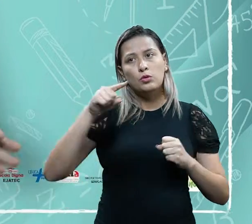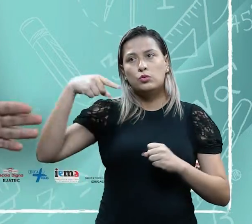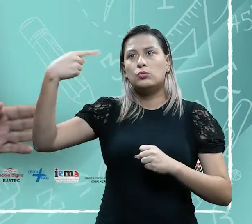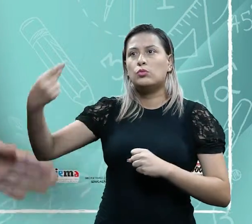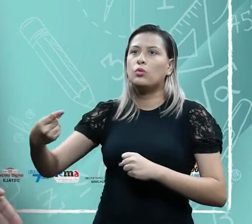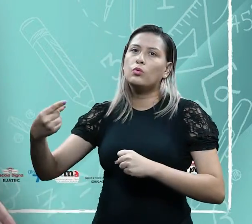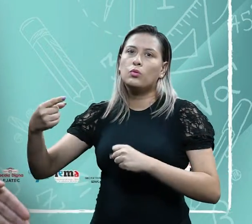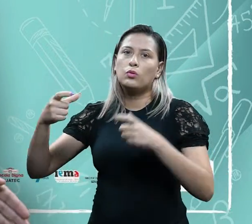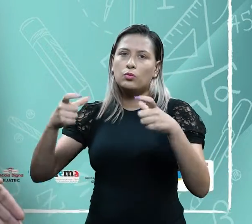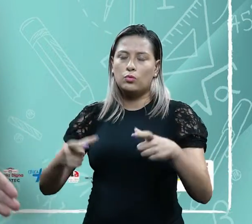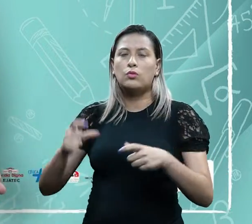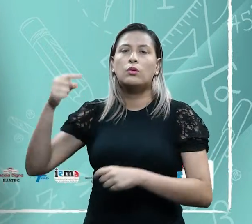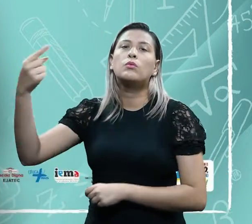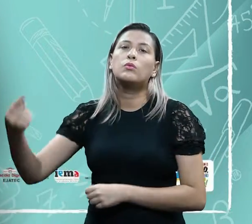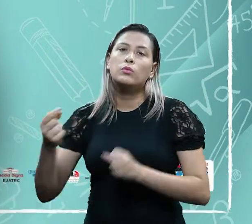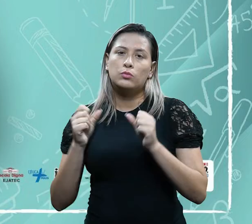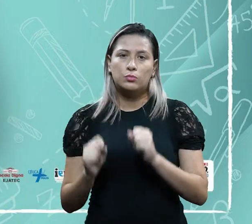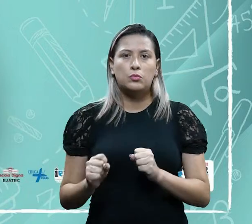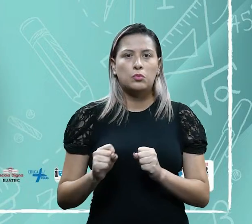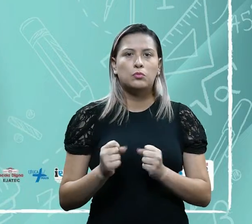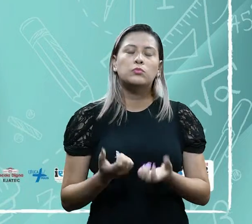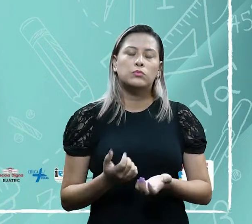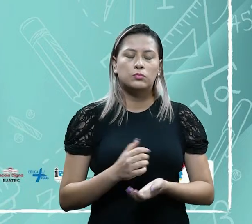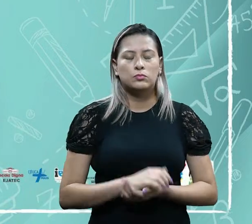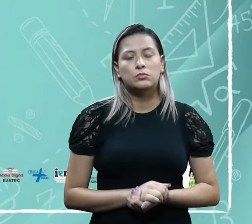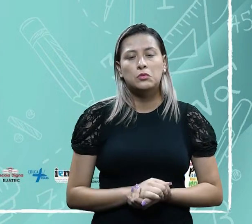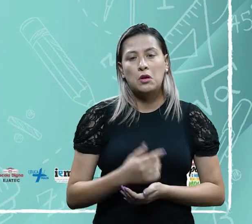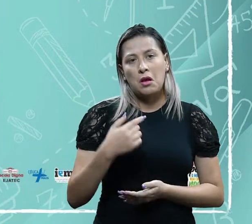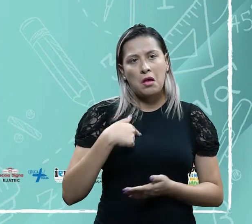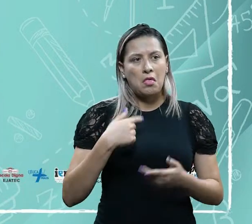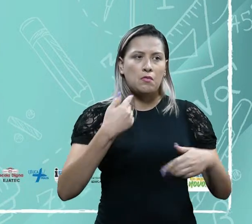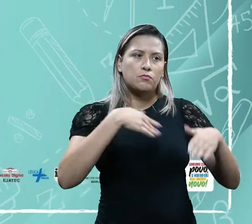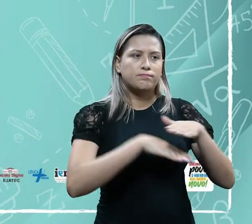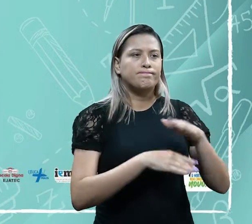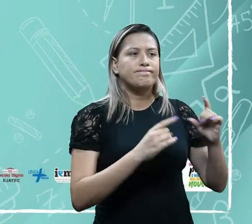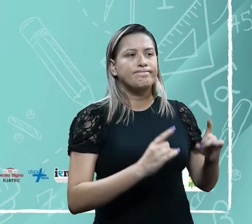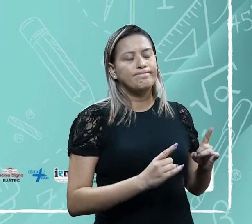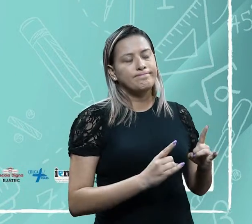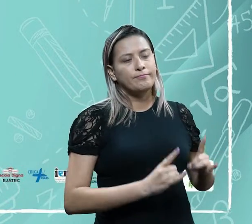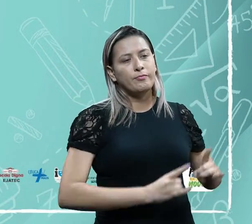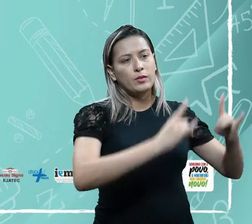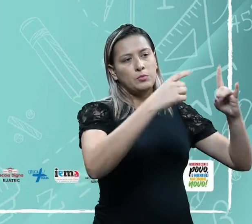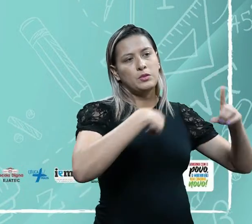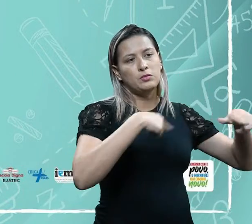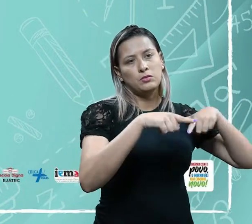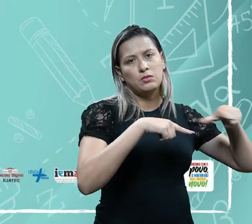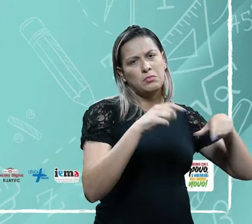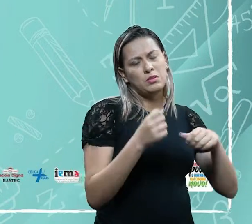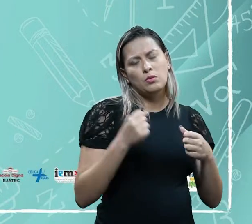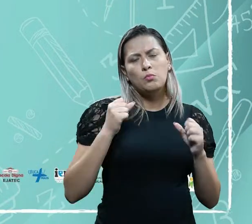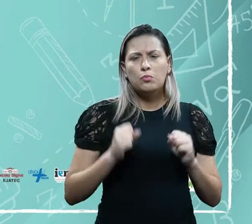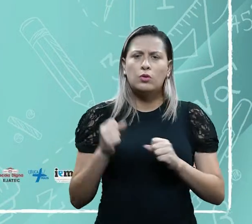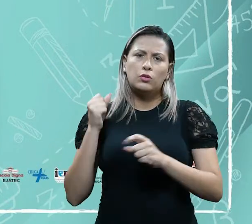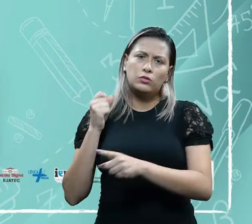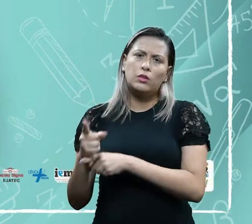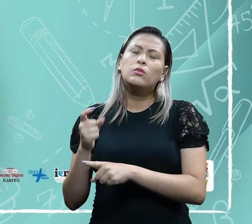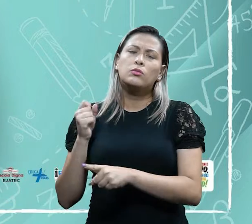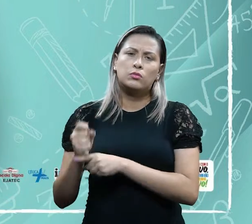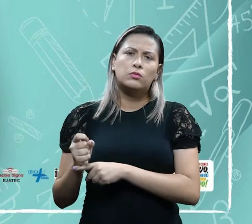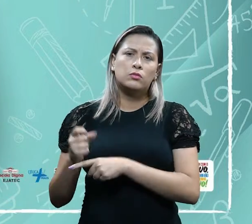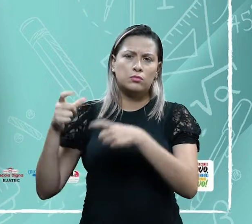no mesmo prédio em que eu trabalho, né, no mesmo prédio da instituição. Eu posso alugar um local mais